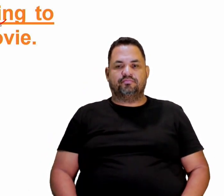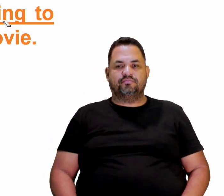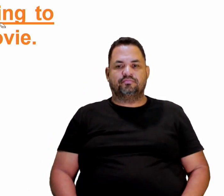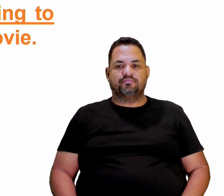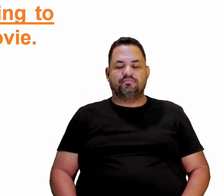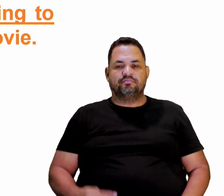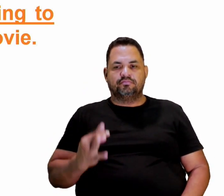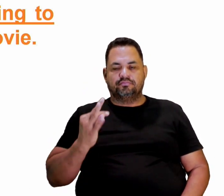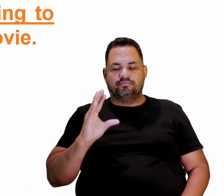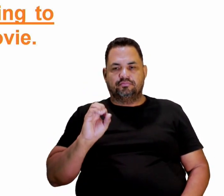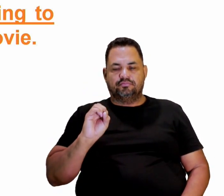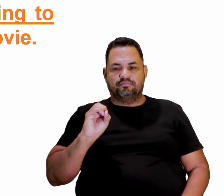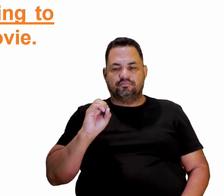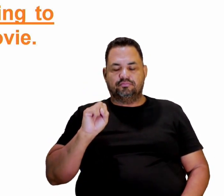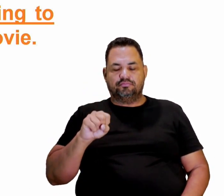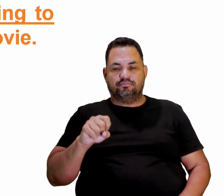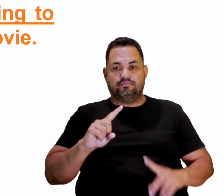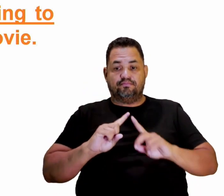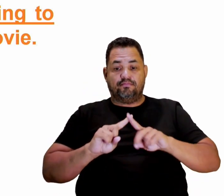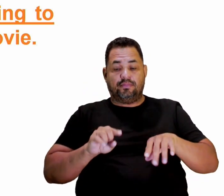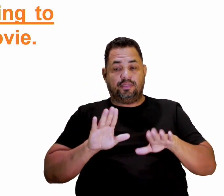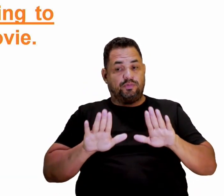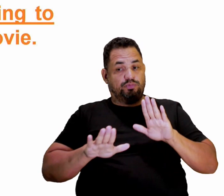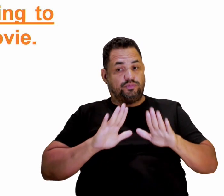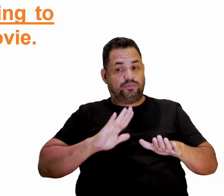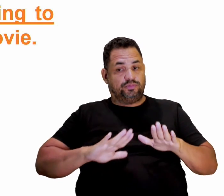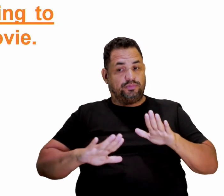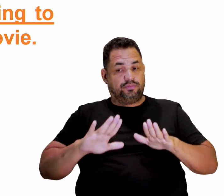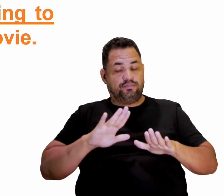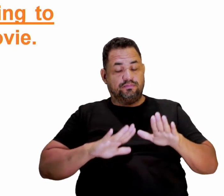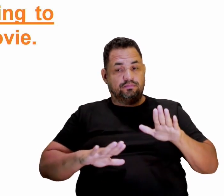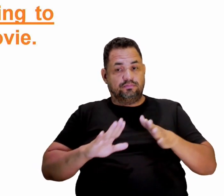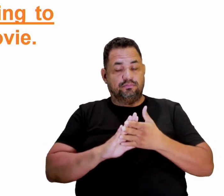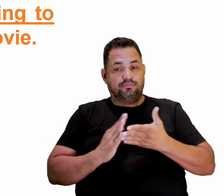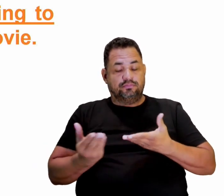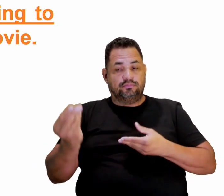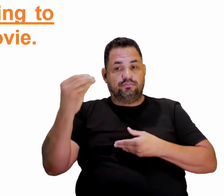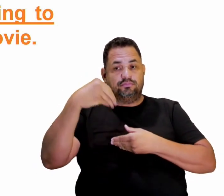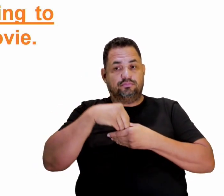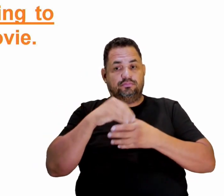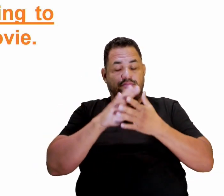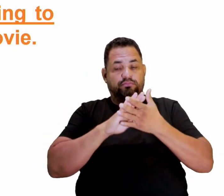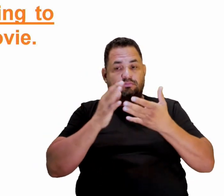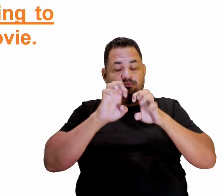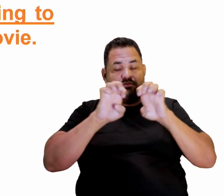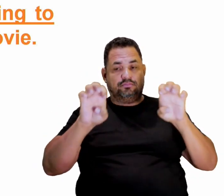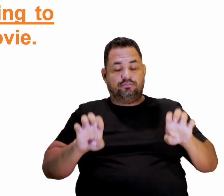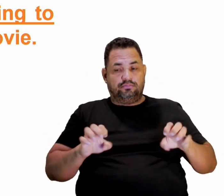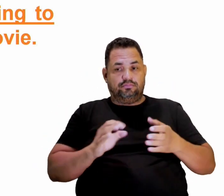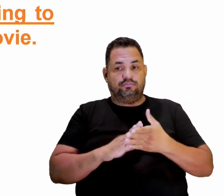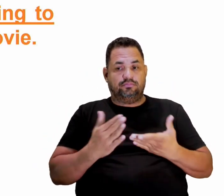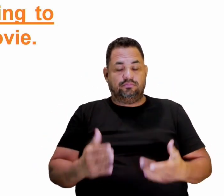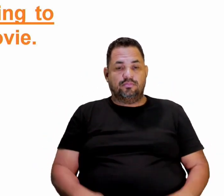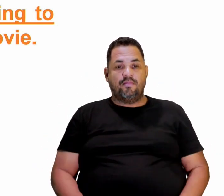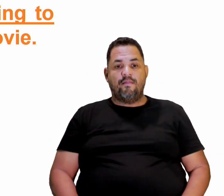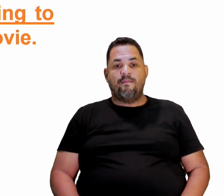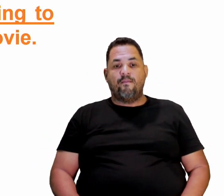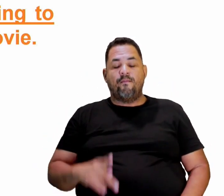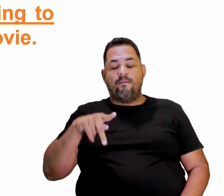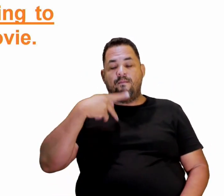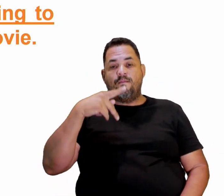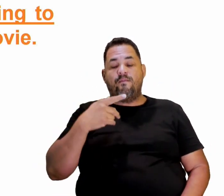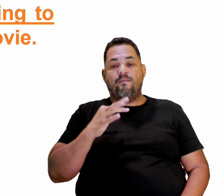sim só que cuidado porque esse tio ele já faz parte da estrutura do Gontijo então eu falo